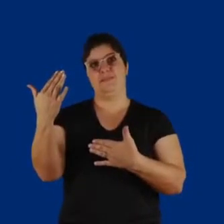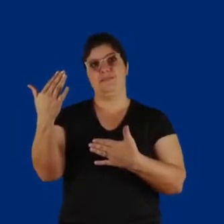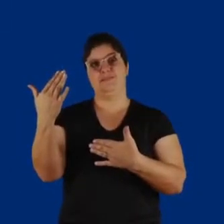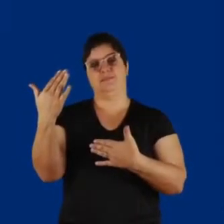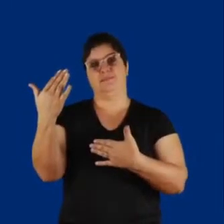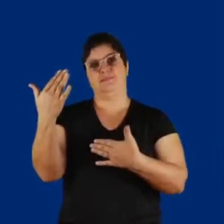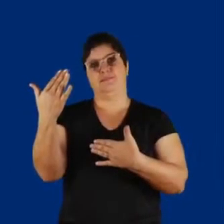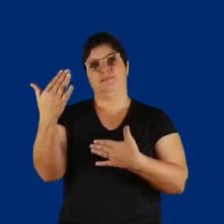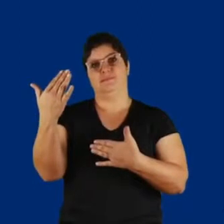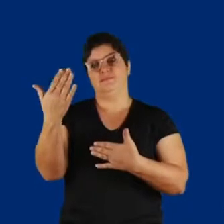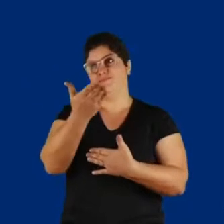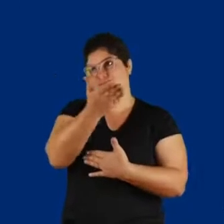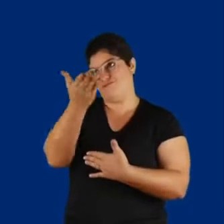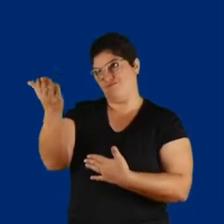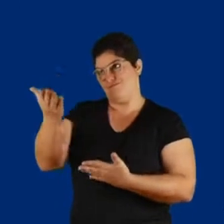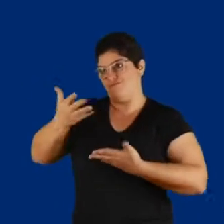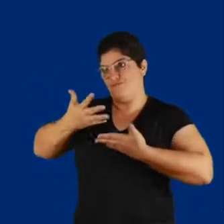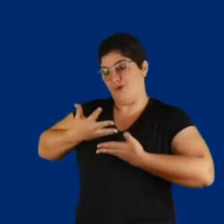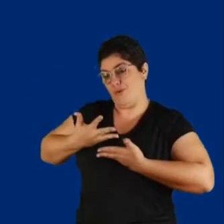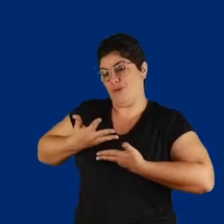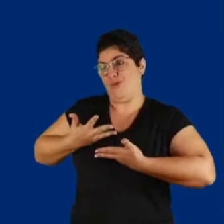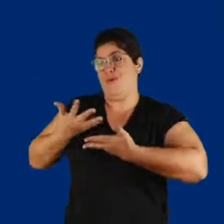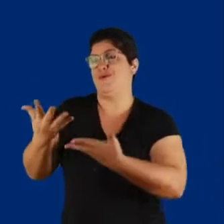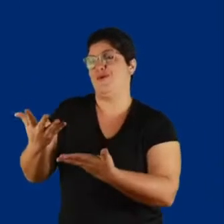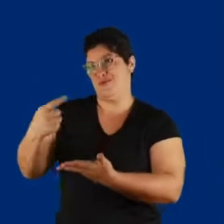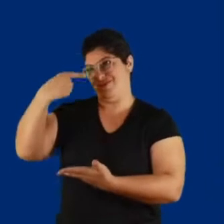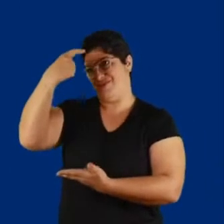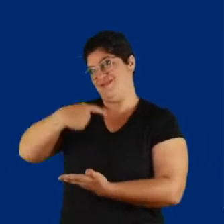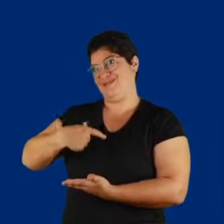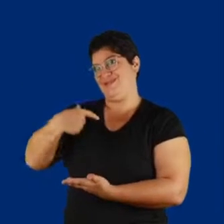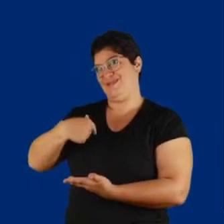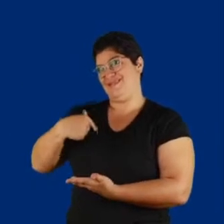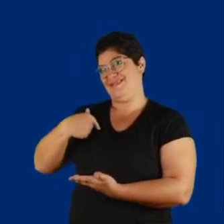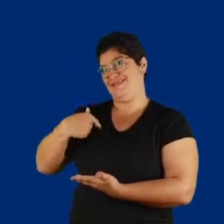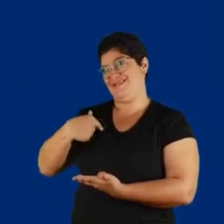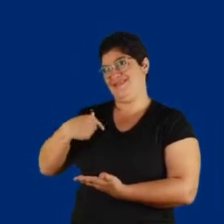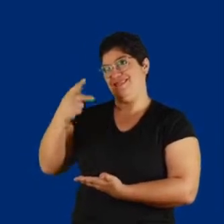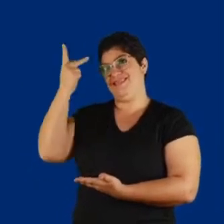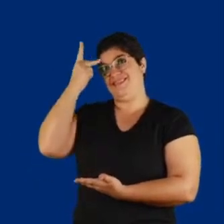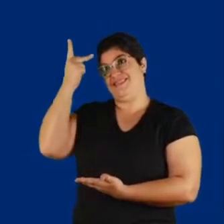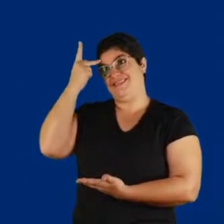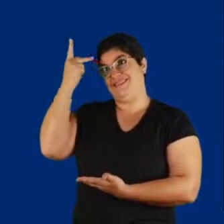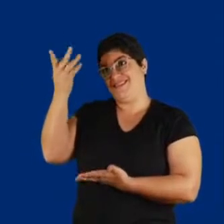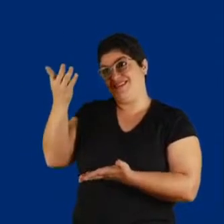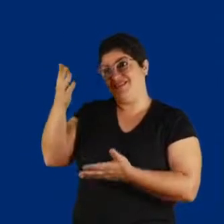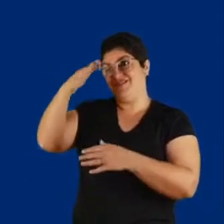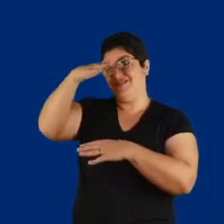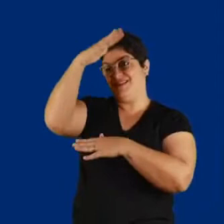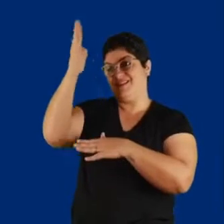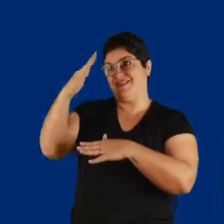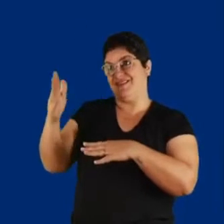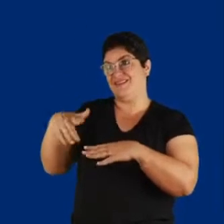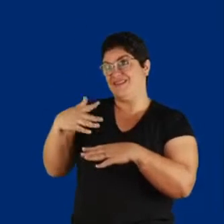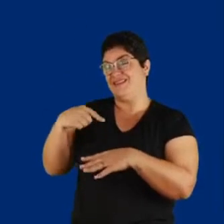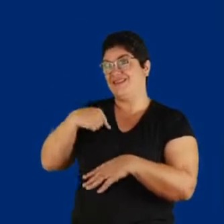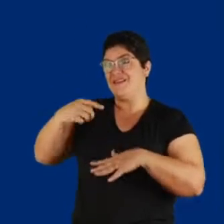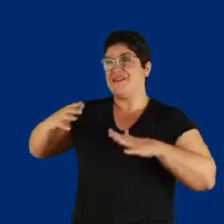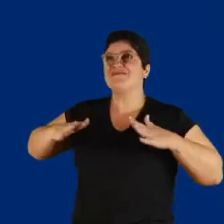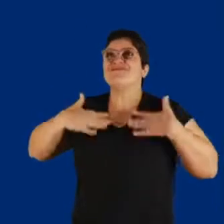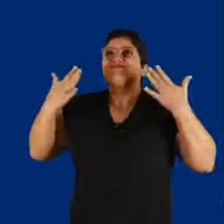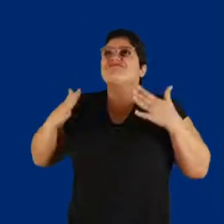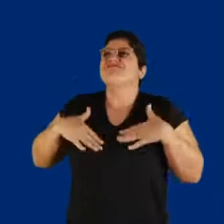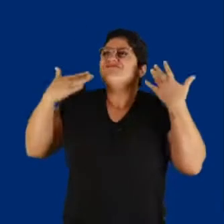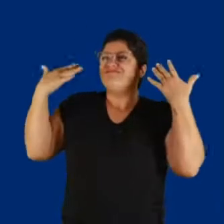por vocês terem me convidado para vir para São Paulo, para o Brasil. Eu estou muito animada de estar aqui